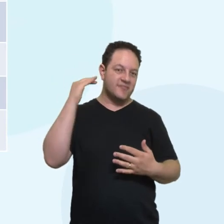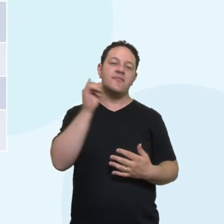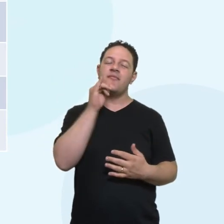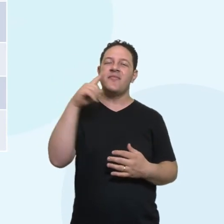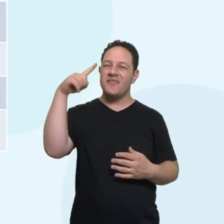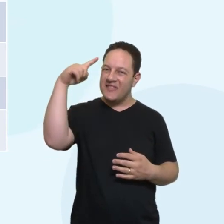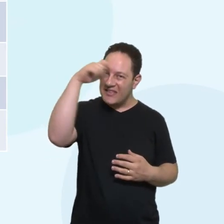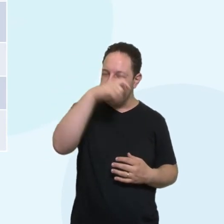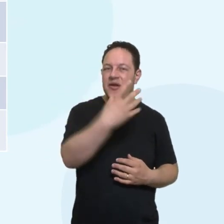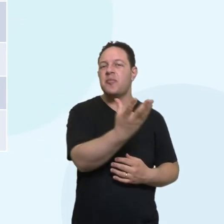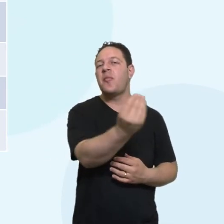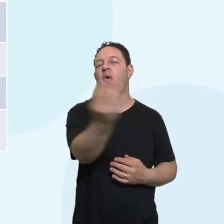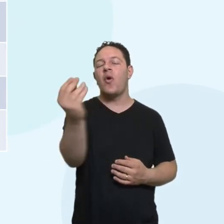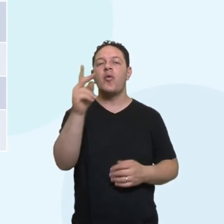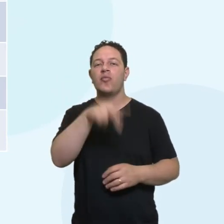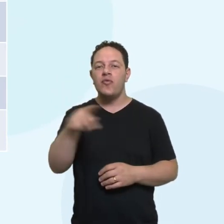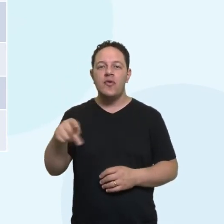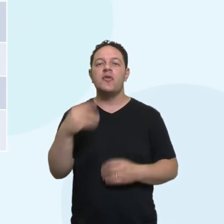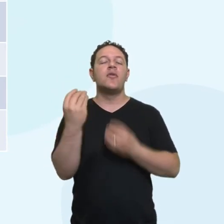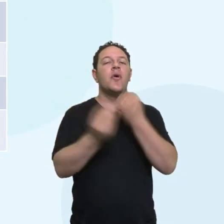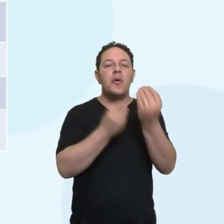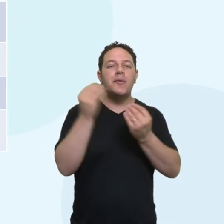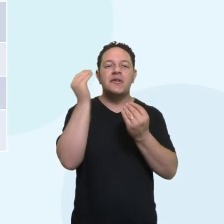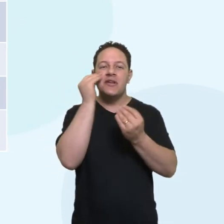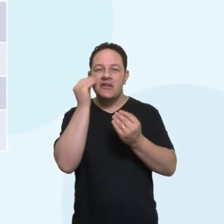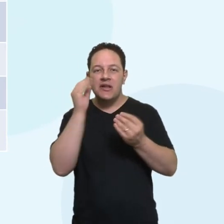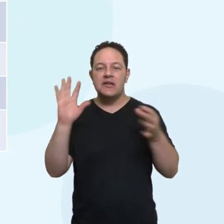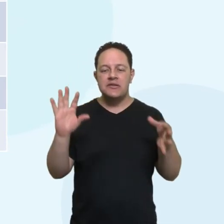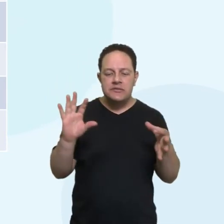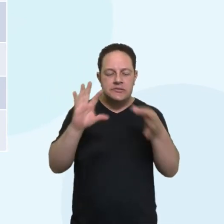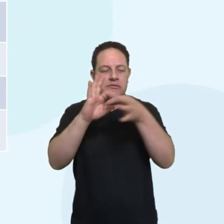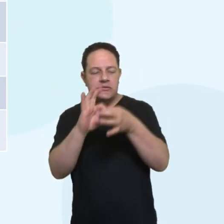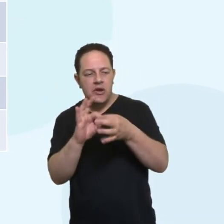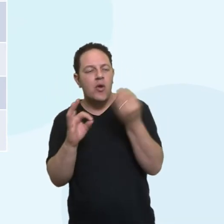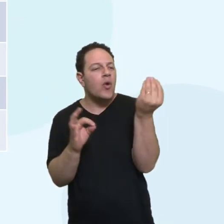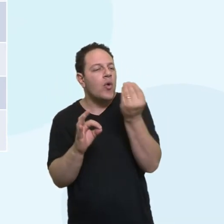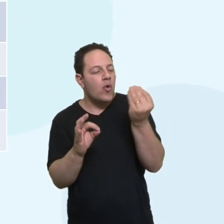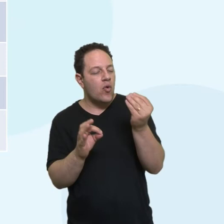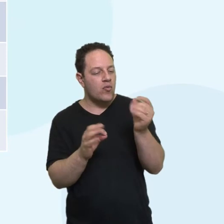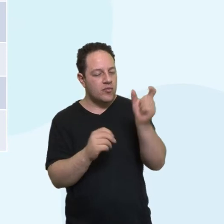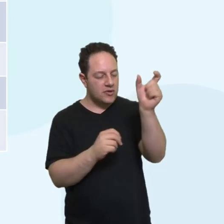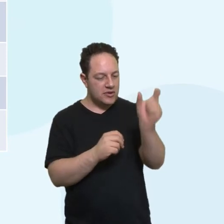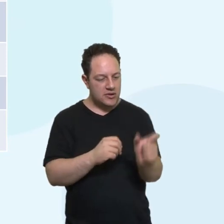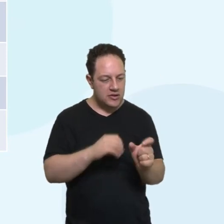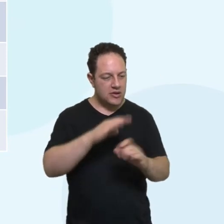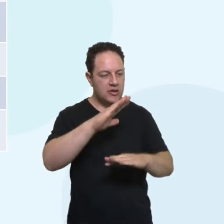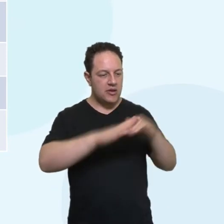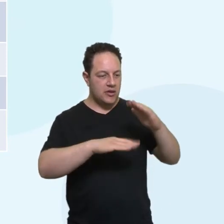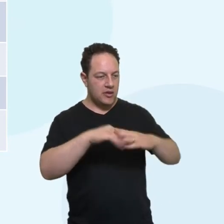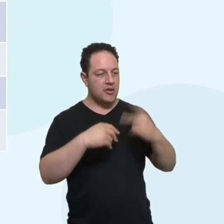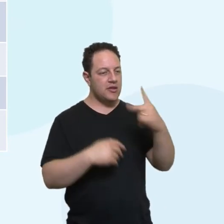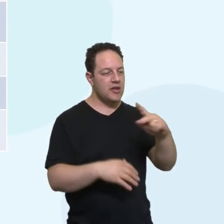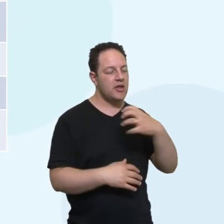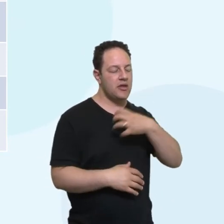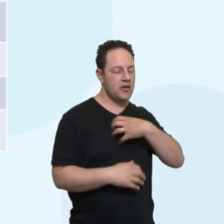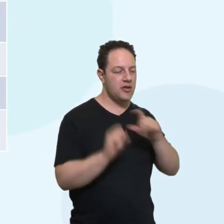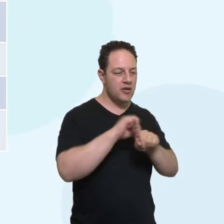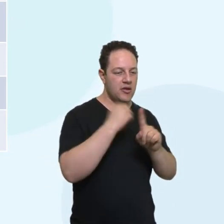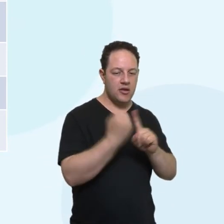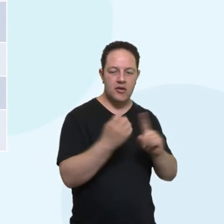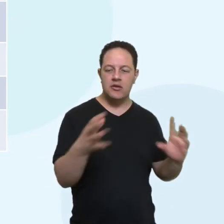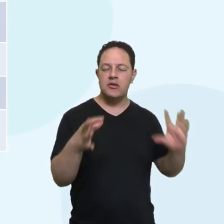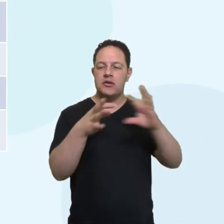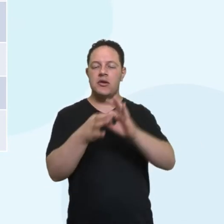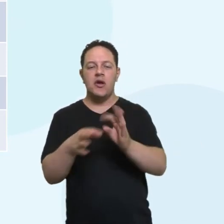uma grande dificuldade dos professores de conseguir fazer esse link né como que eu vou associar as competências socioemocionais na hora do